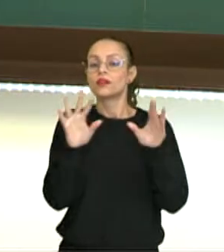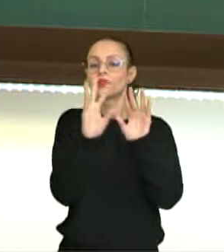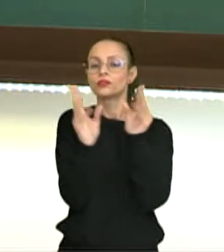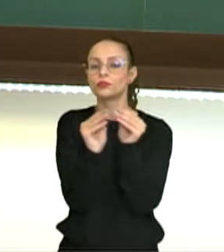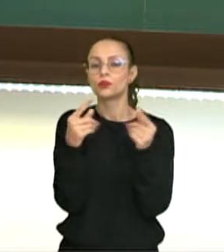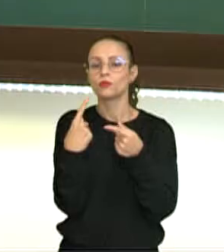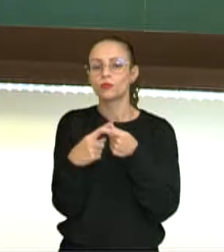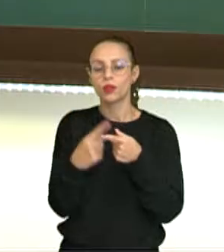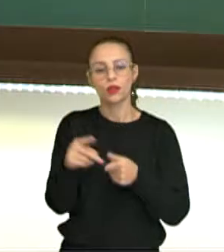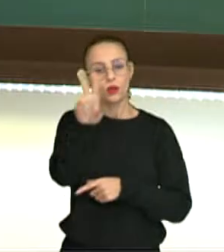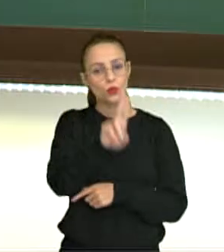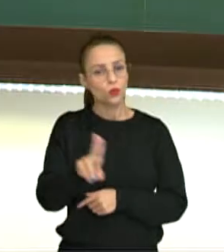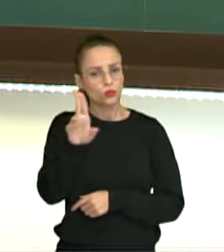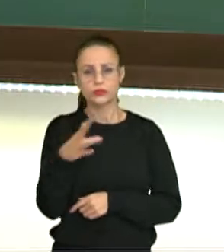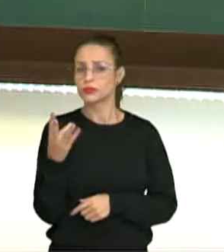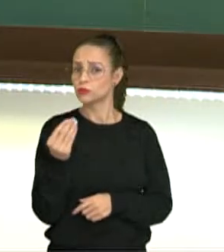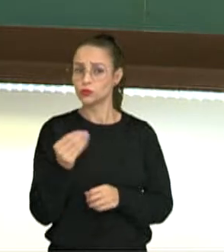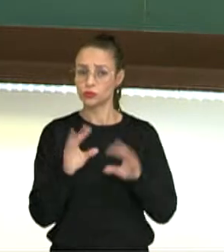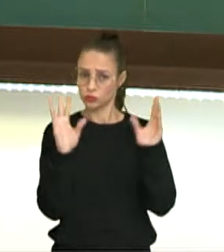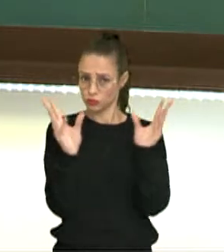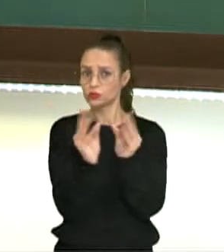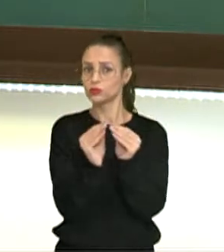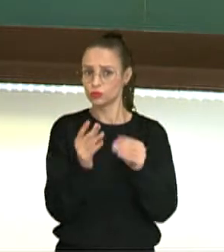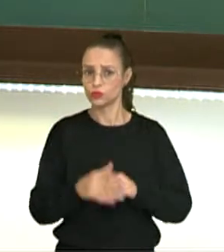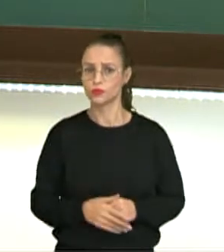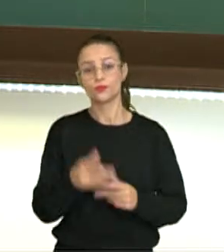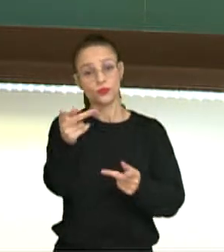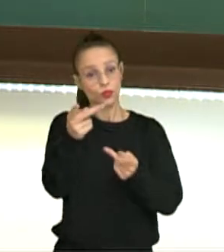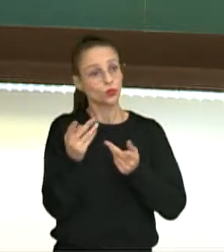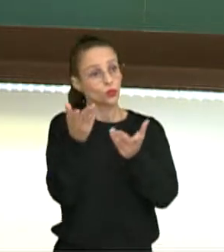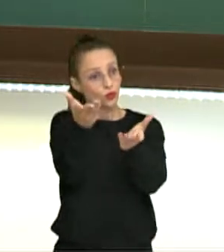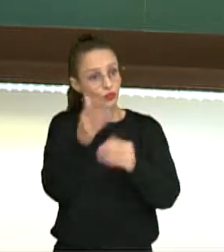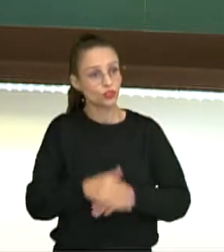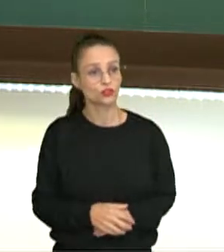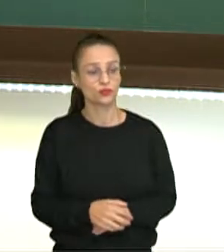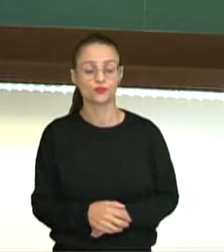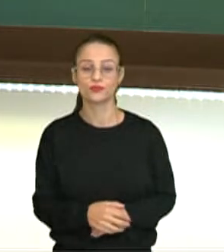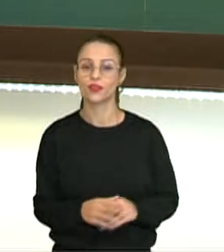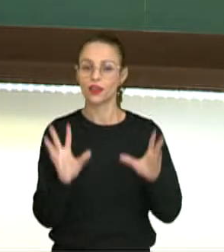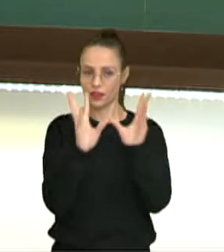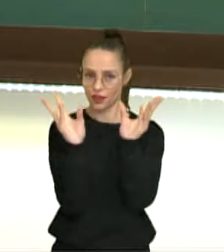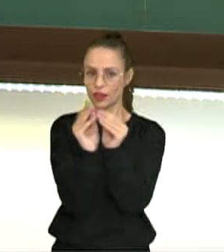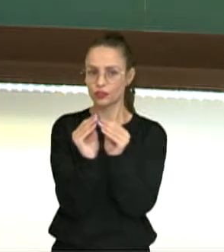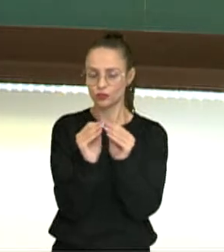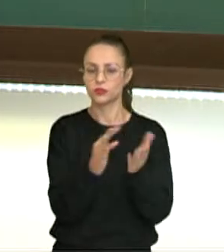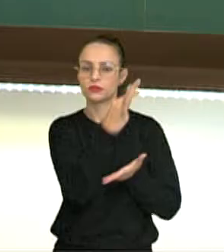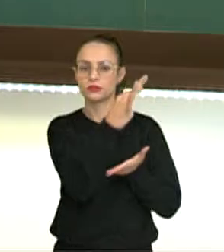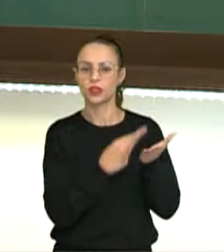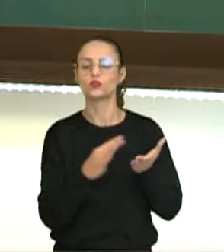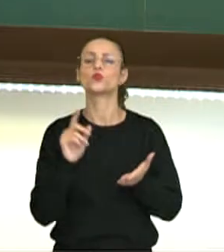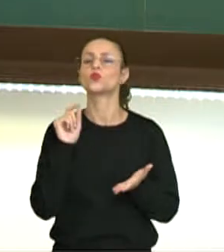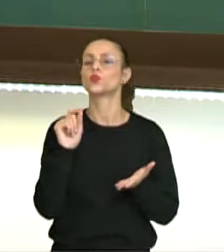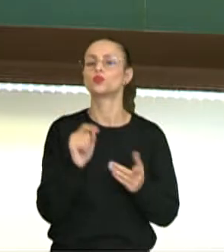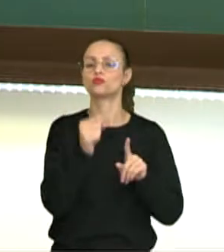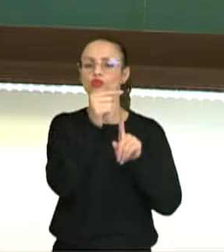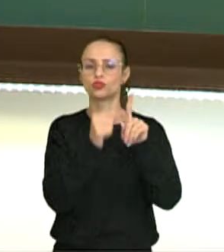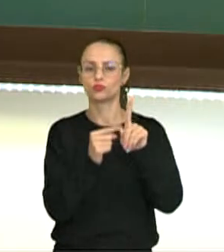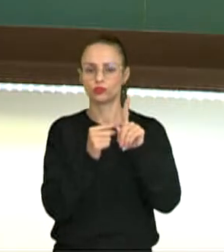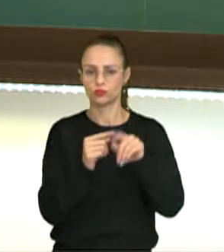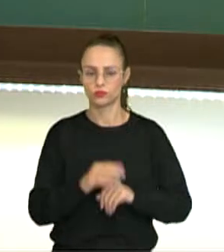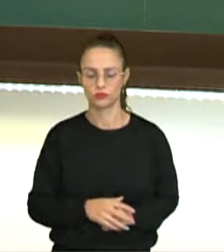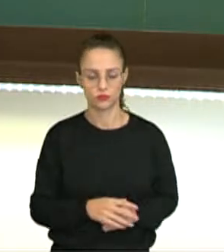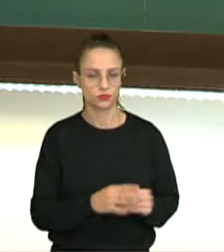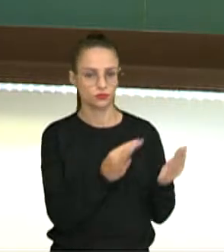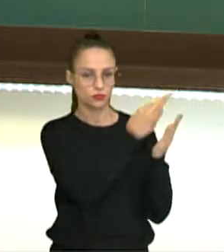porque você usa muito o resumo. E eu te convido a resumir um texto. Que tipo de texto?